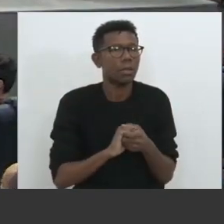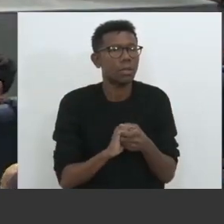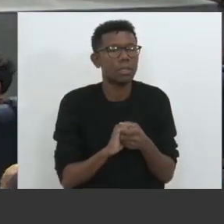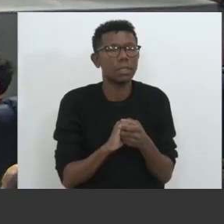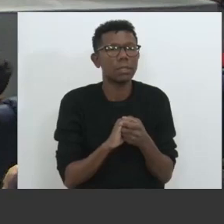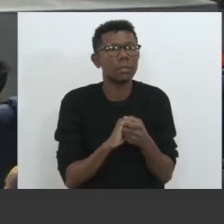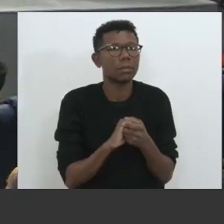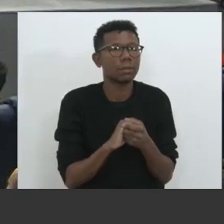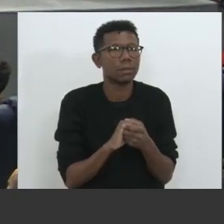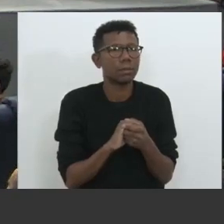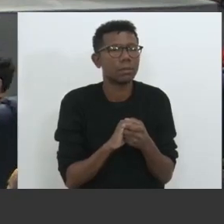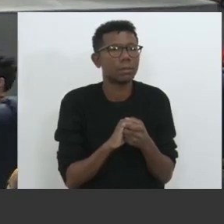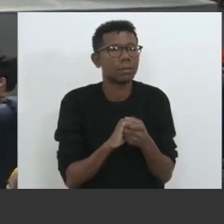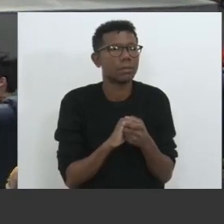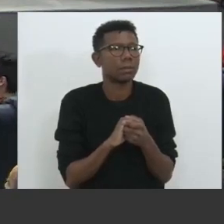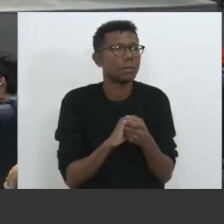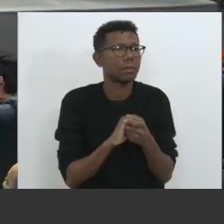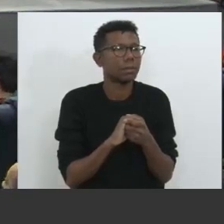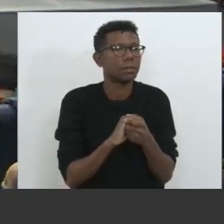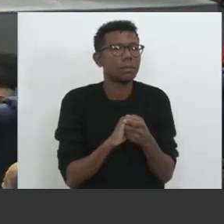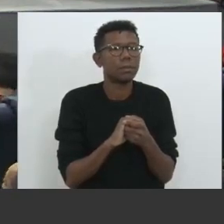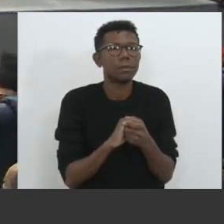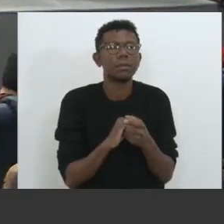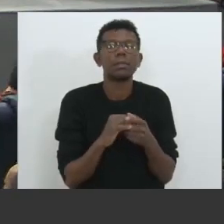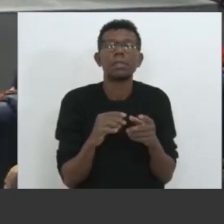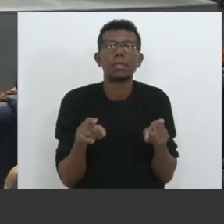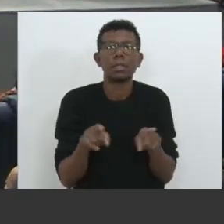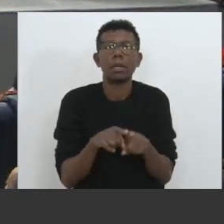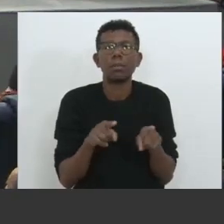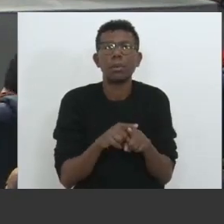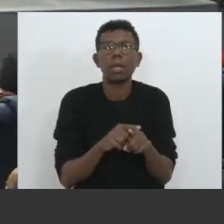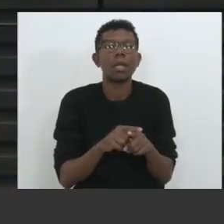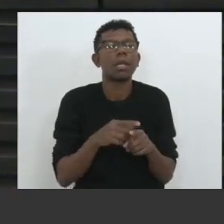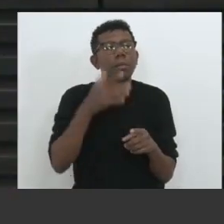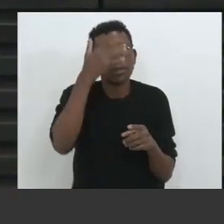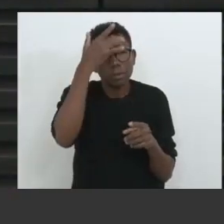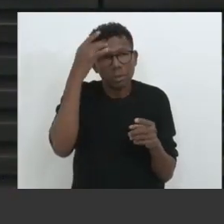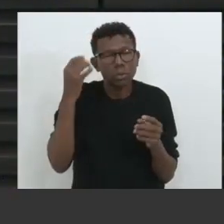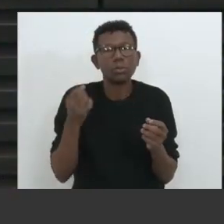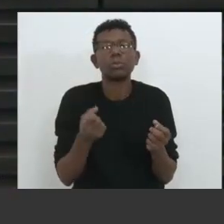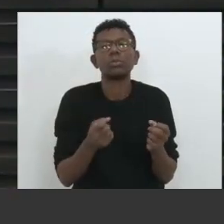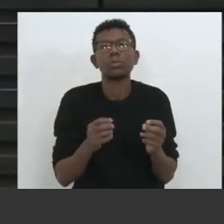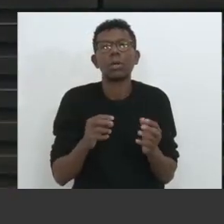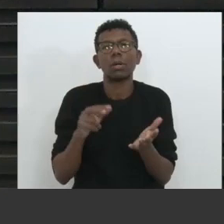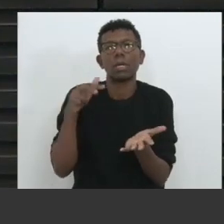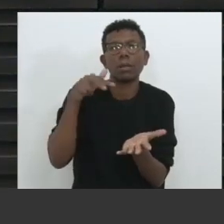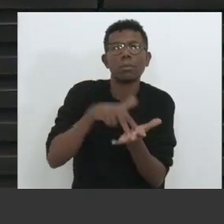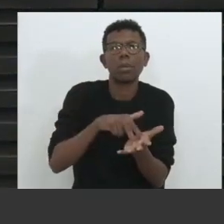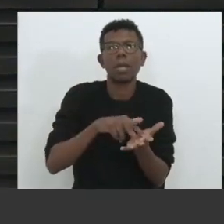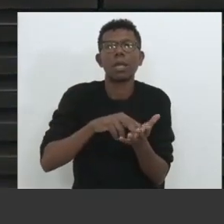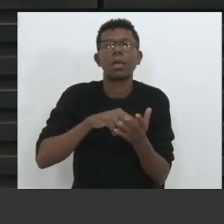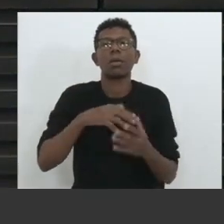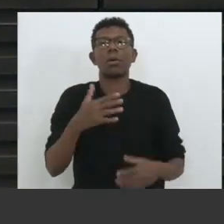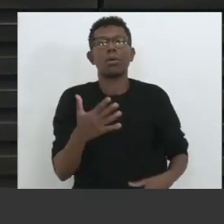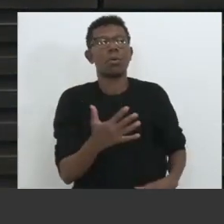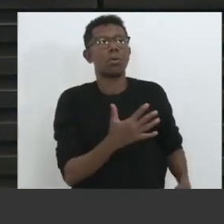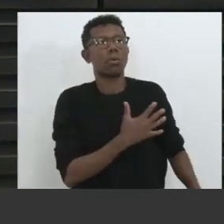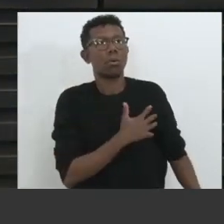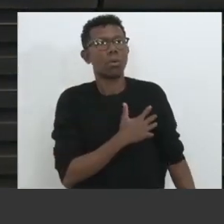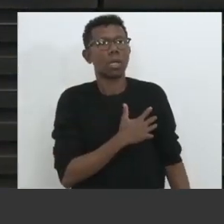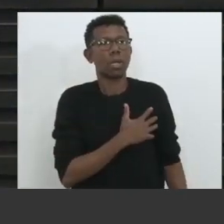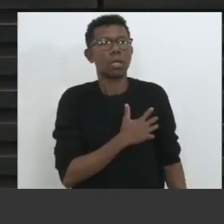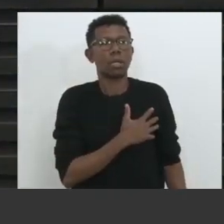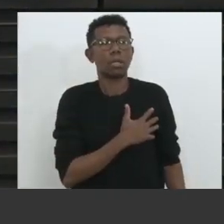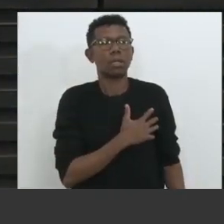palmas agora por gentileza convidamos todos os presentes que puderem para em pé entoarem o hino nacional e o hino a cidade